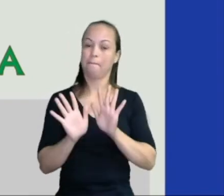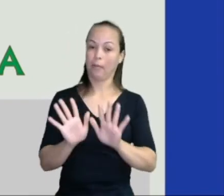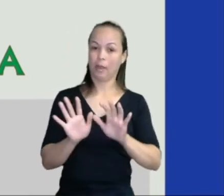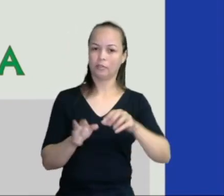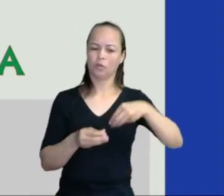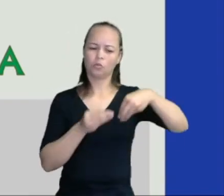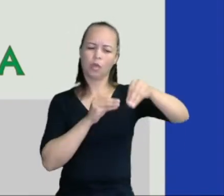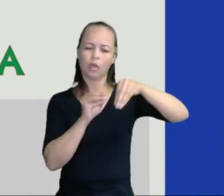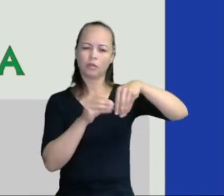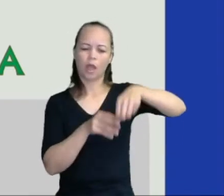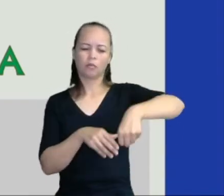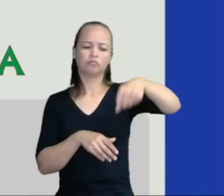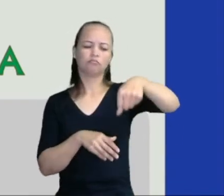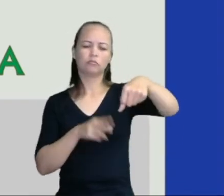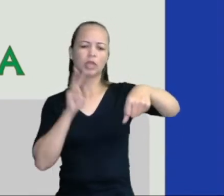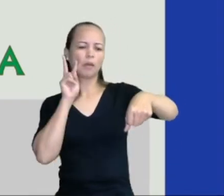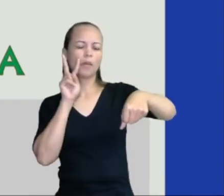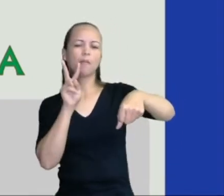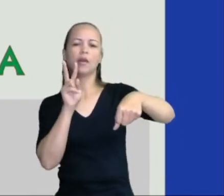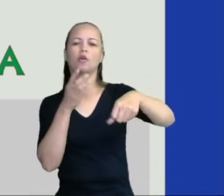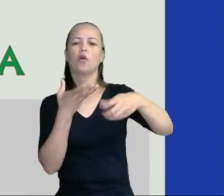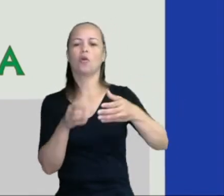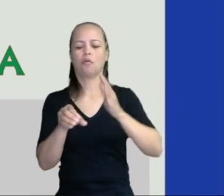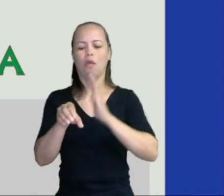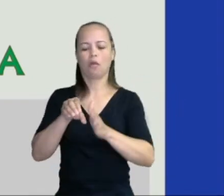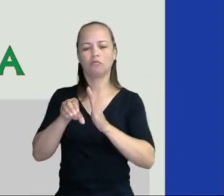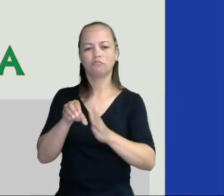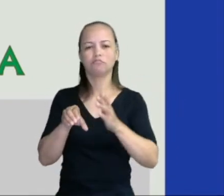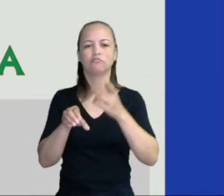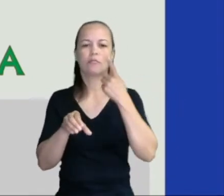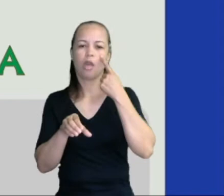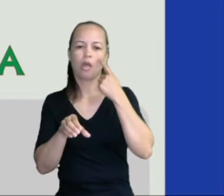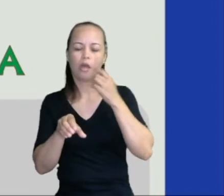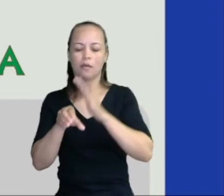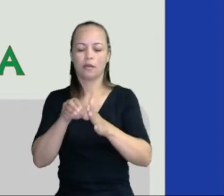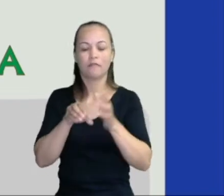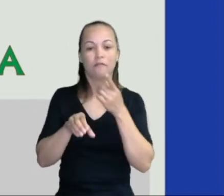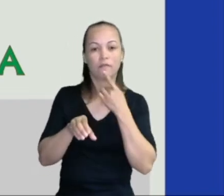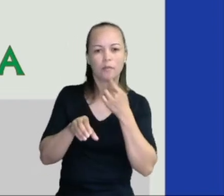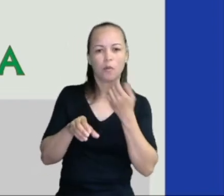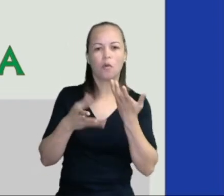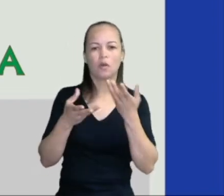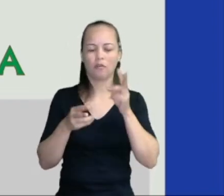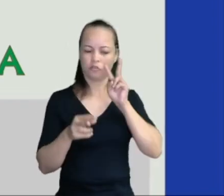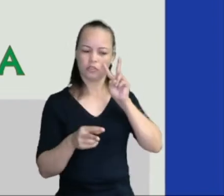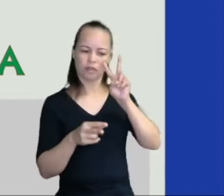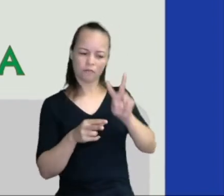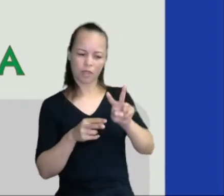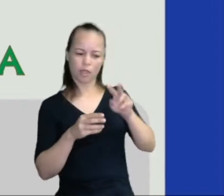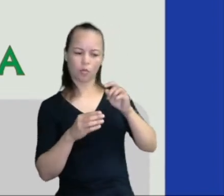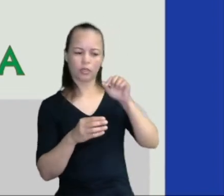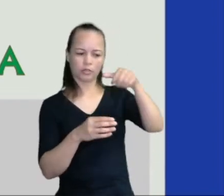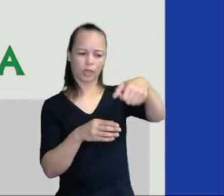verdura, coloca tomate, a cebola, quando vai fazer compra, aqueles saquinhos pequenininhos. Você consegue ver